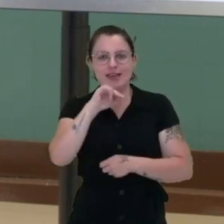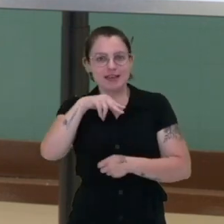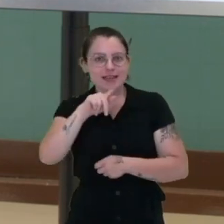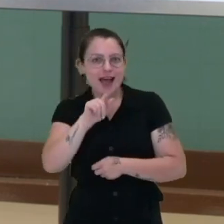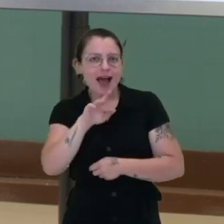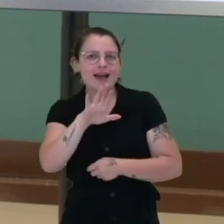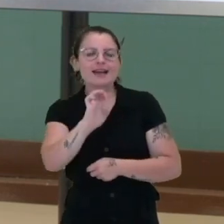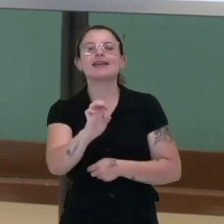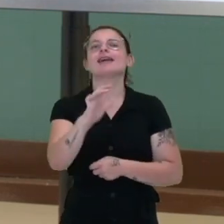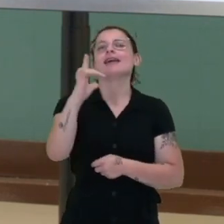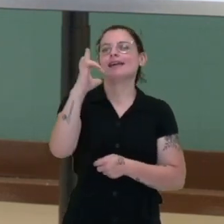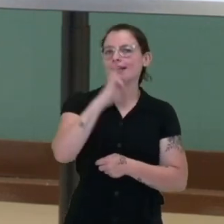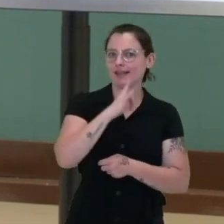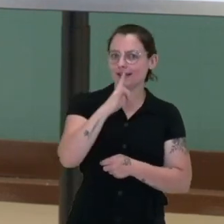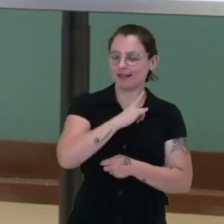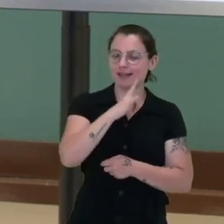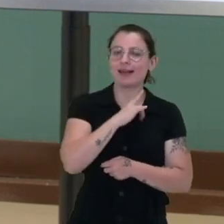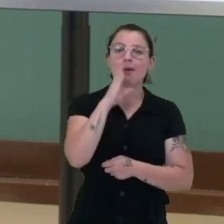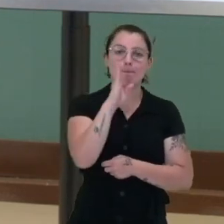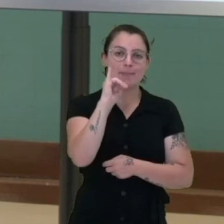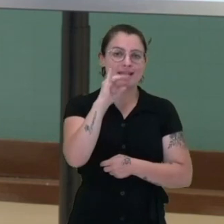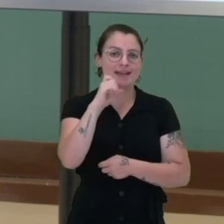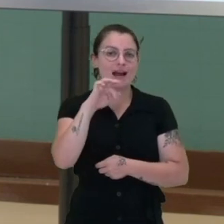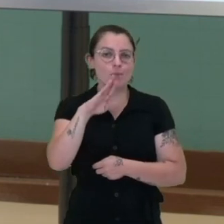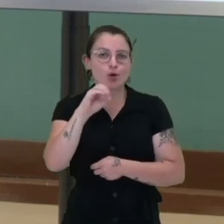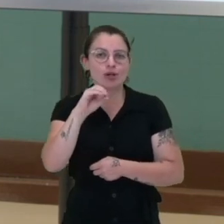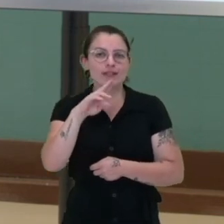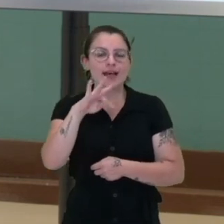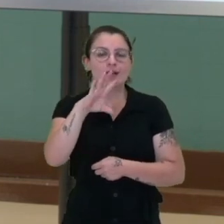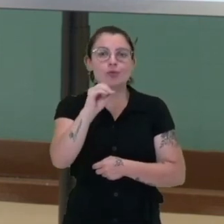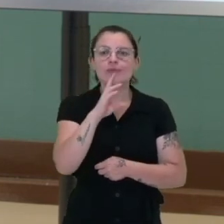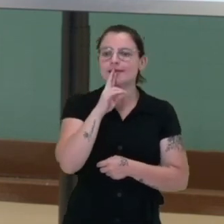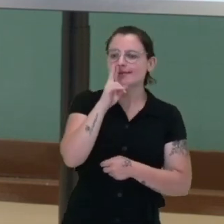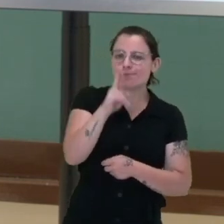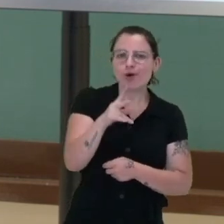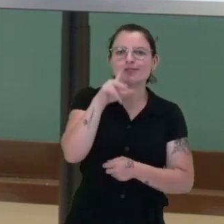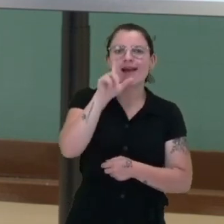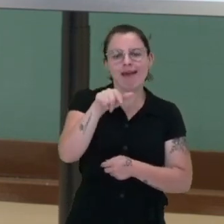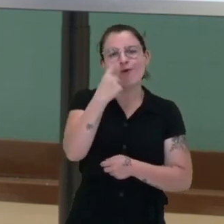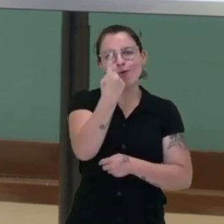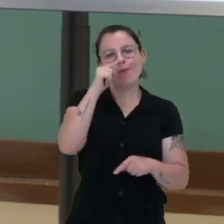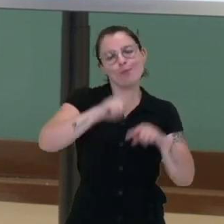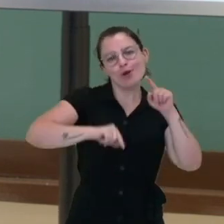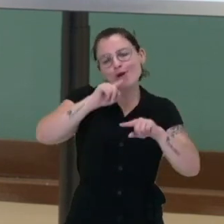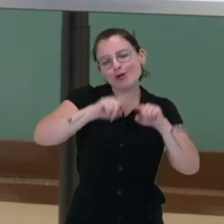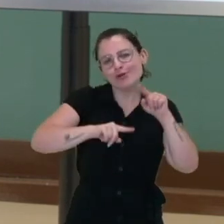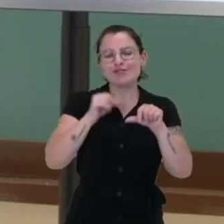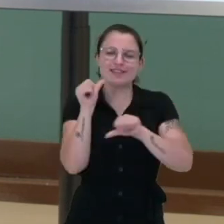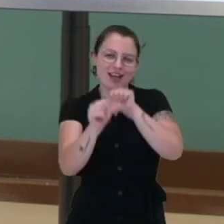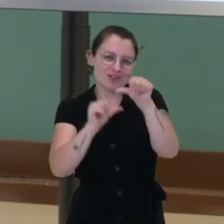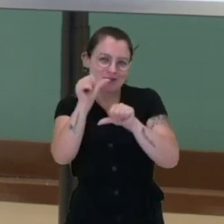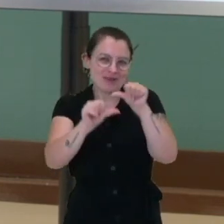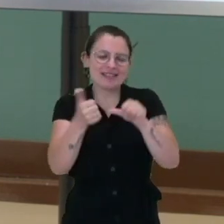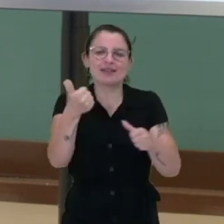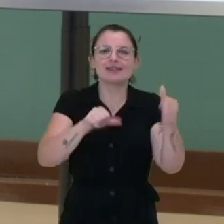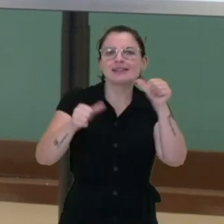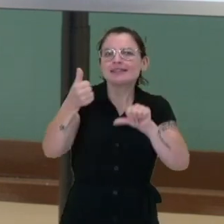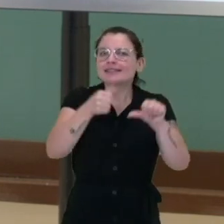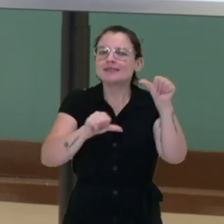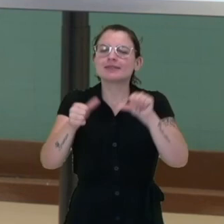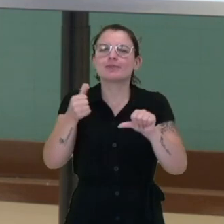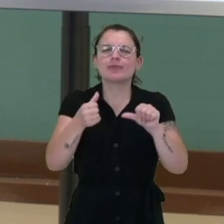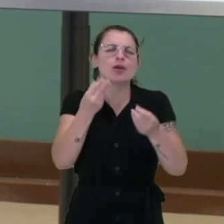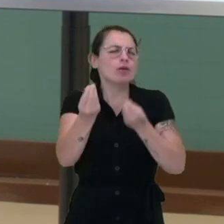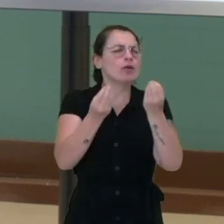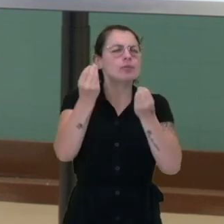reagente bicarbonato. E nós vamos ter um produto que vai resultar dessa junção. E como que eu sei que é uma transformação